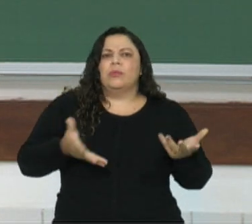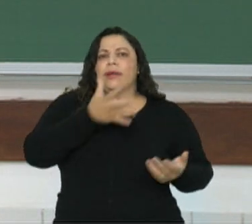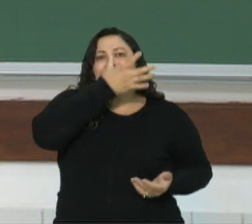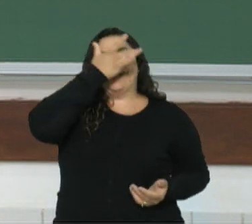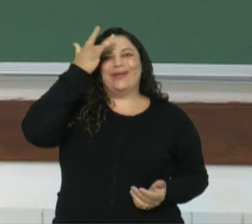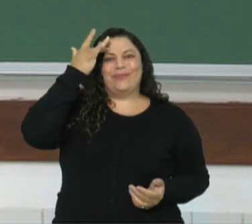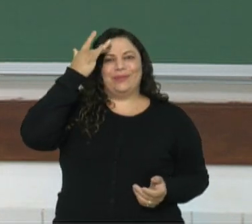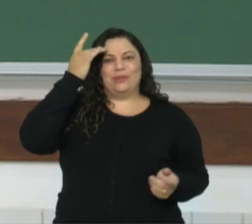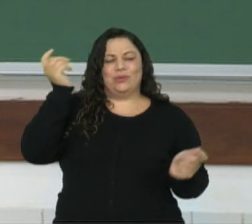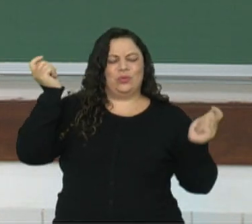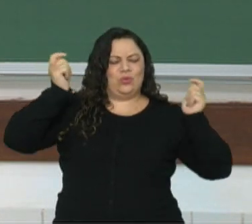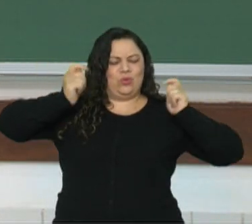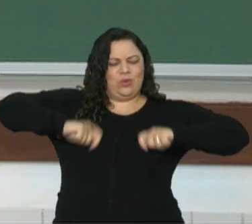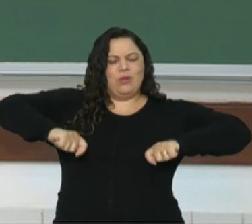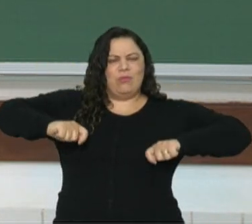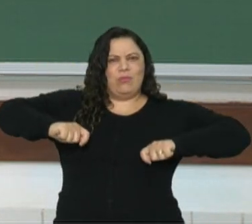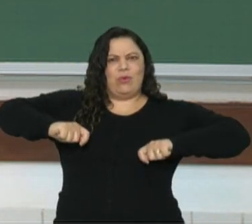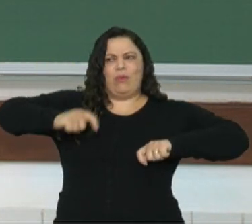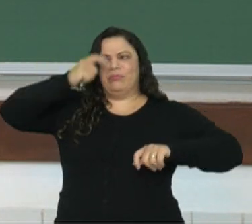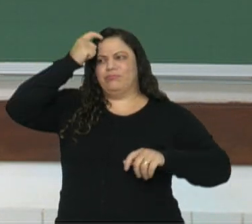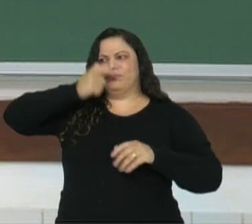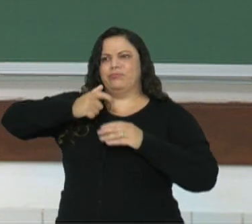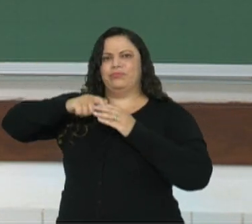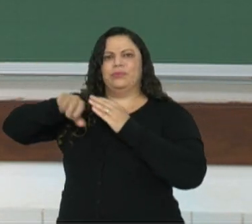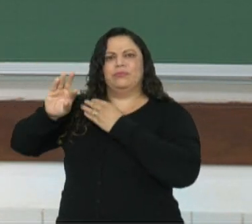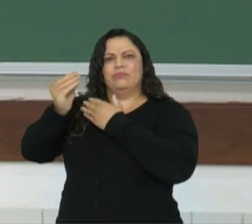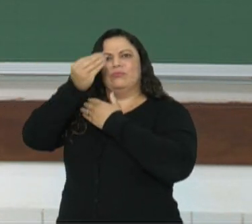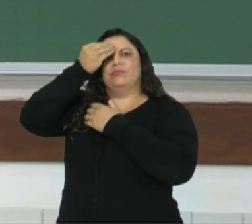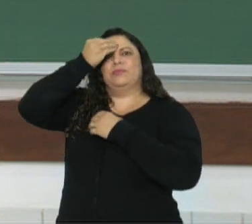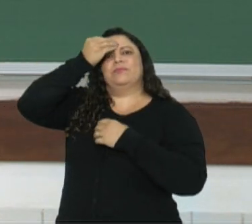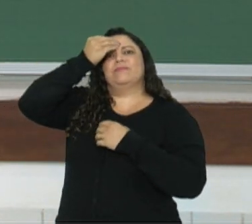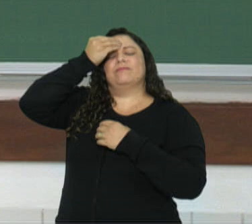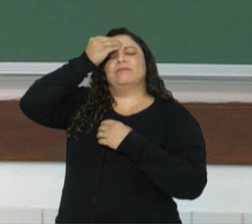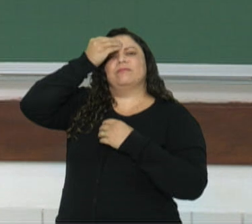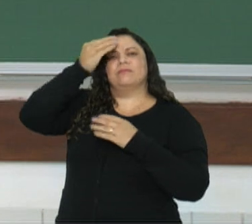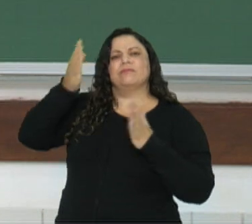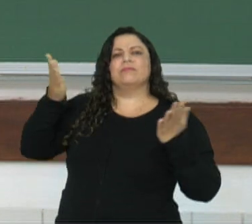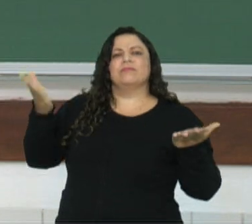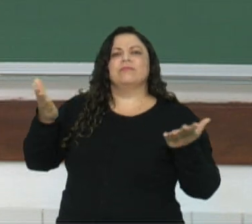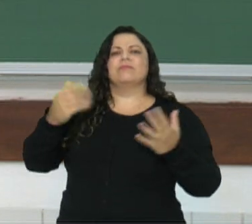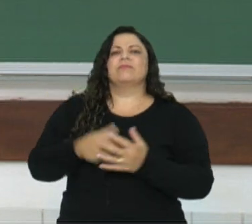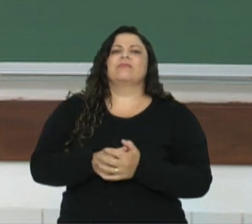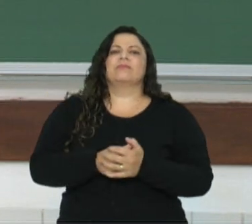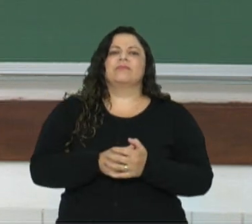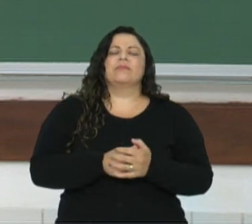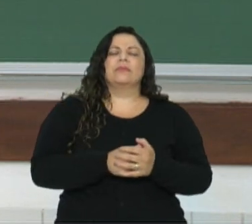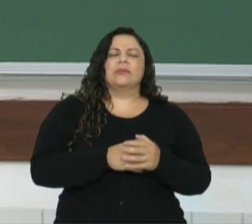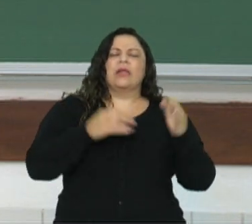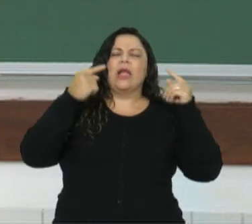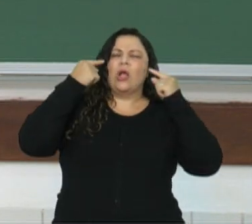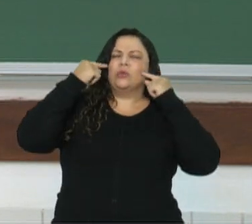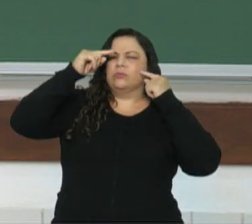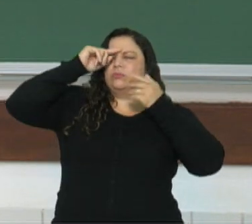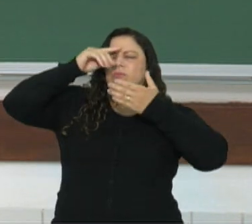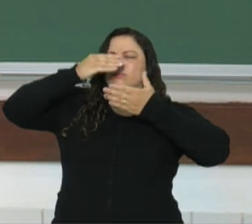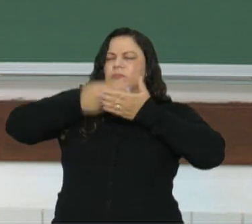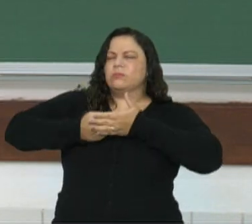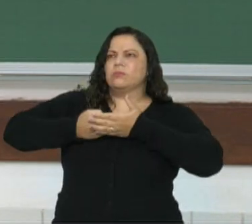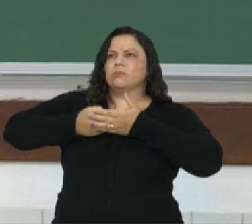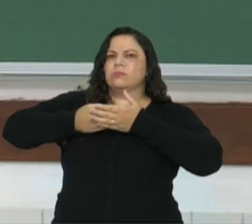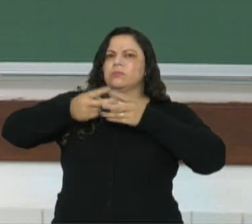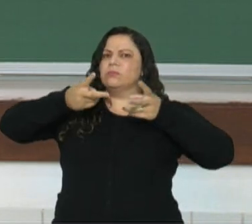esse ídolo na mente dele, é como se fosse uma lente turva. Quando ele olha